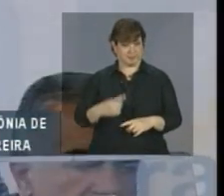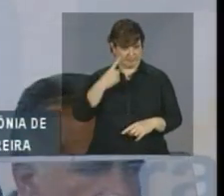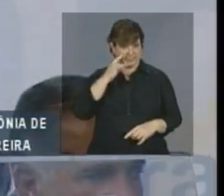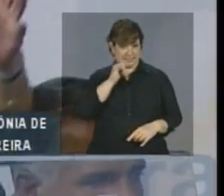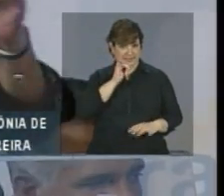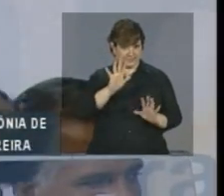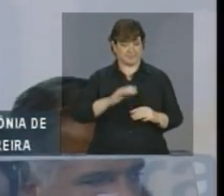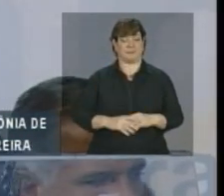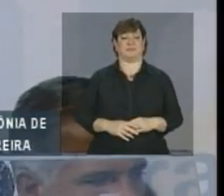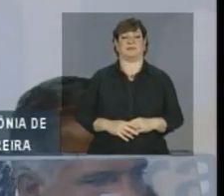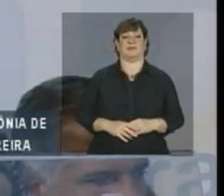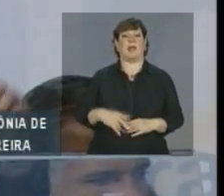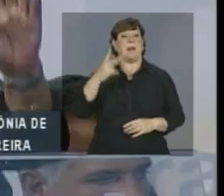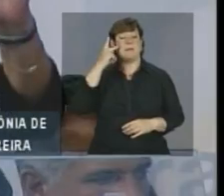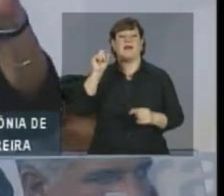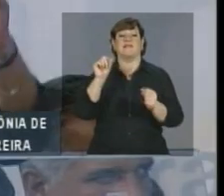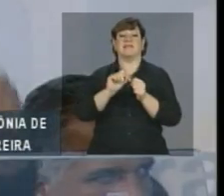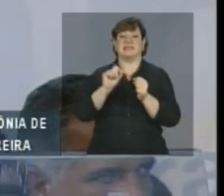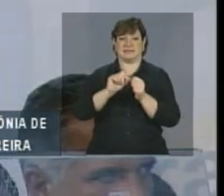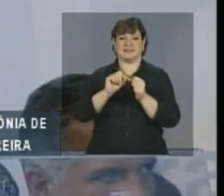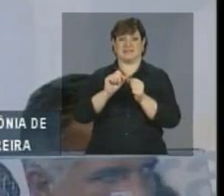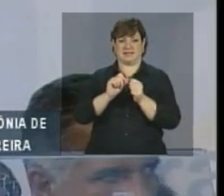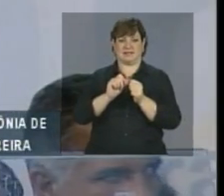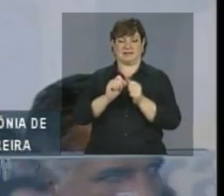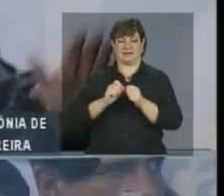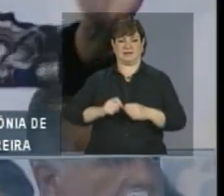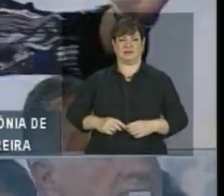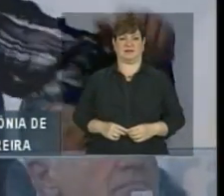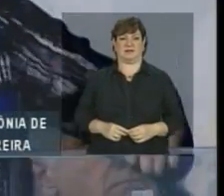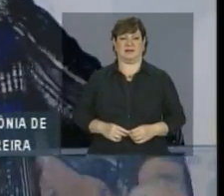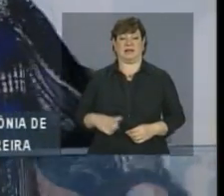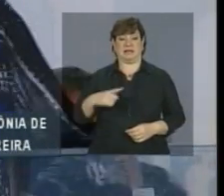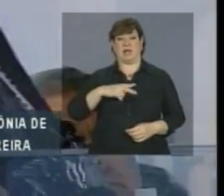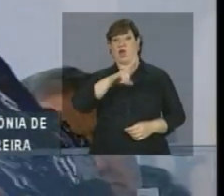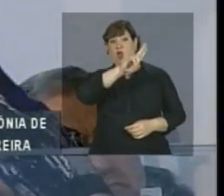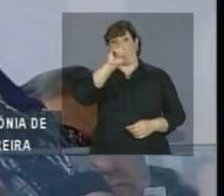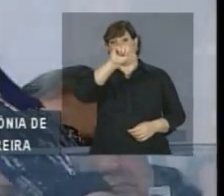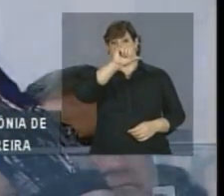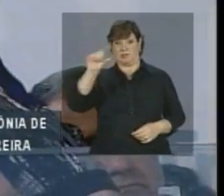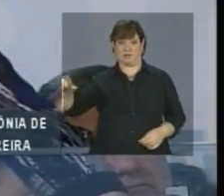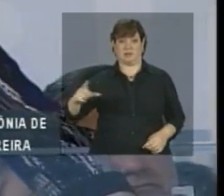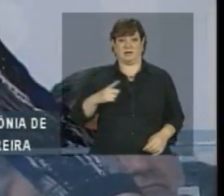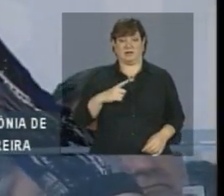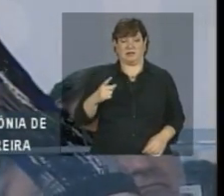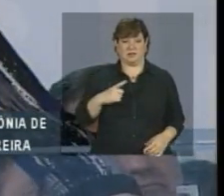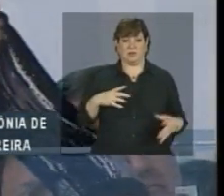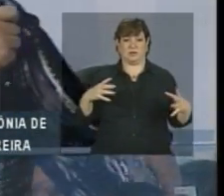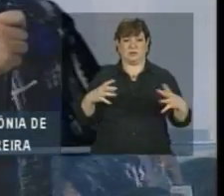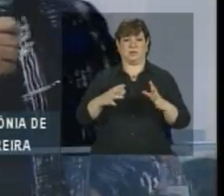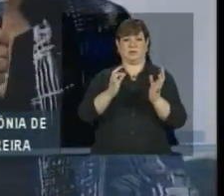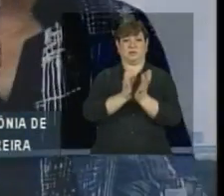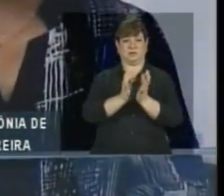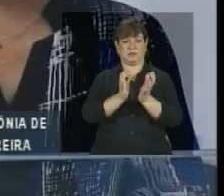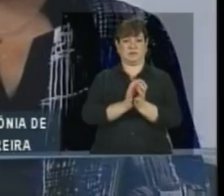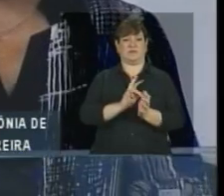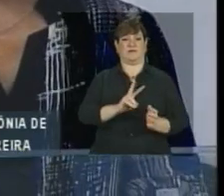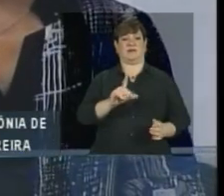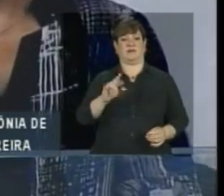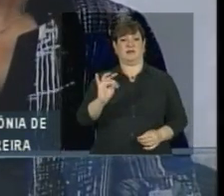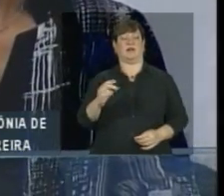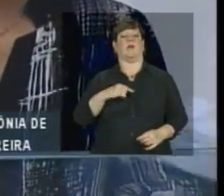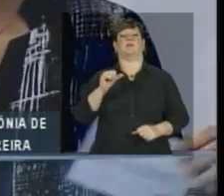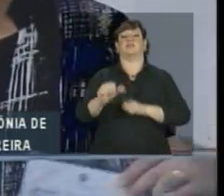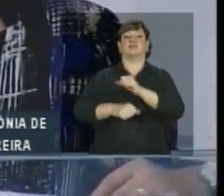bem, para fazer, vamos ver, ali está escrito, BRTs mudando a realidade do